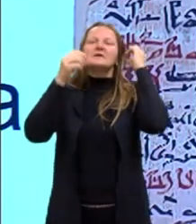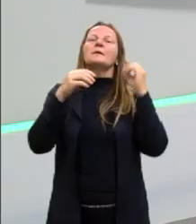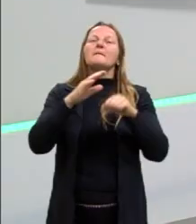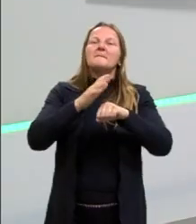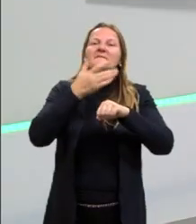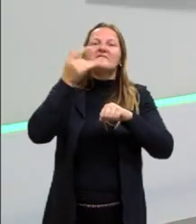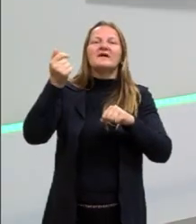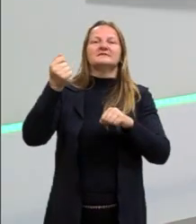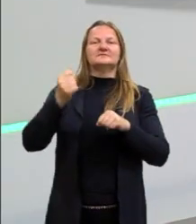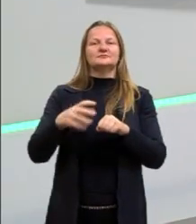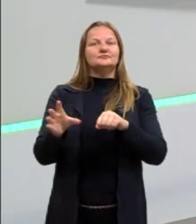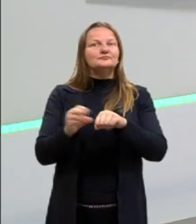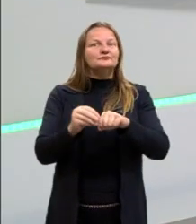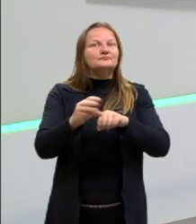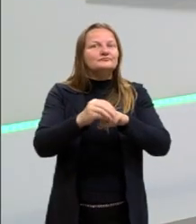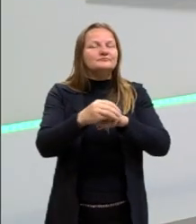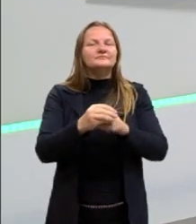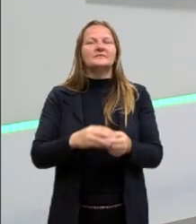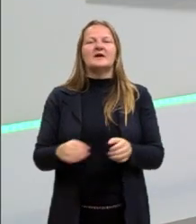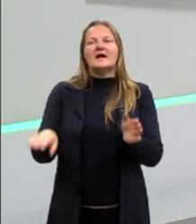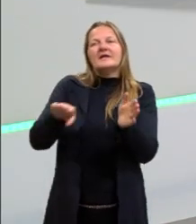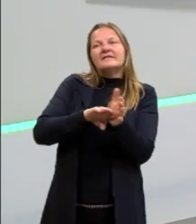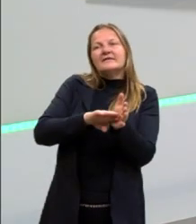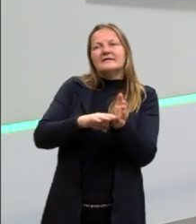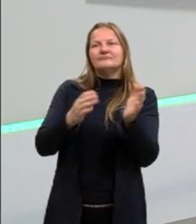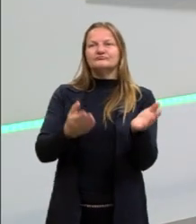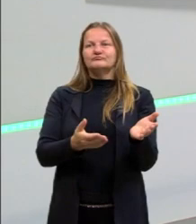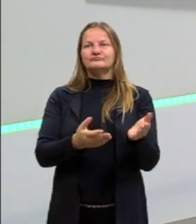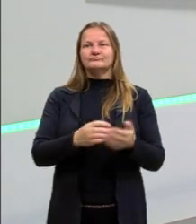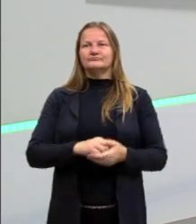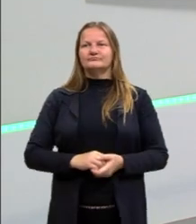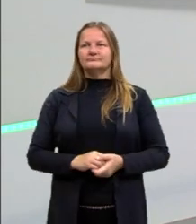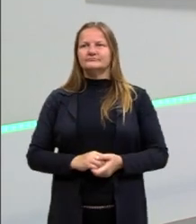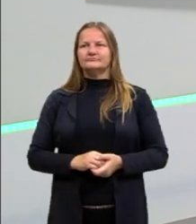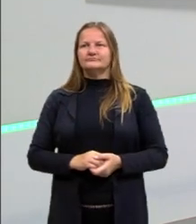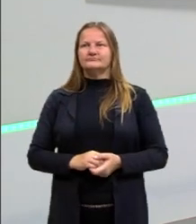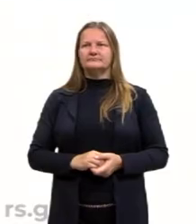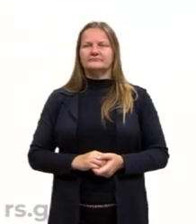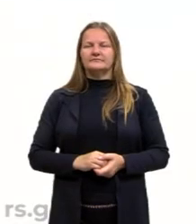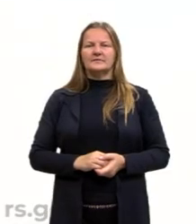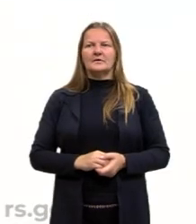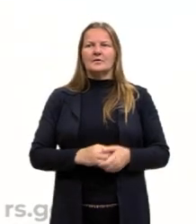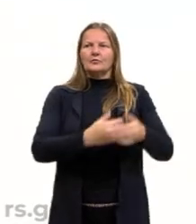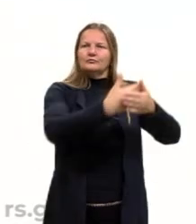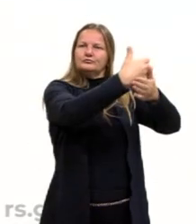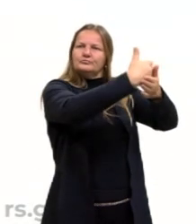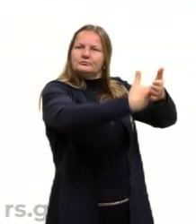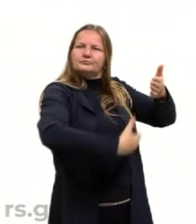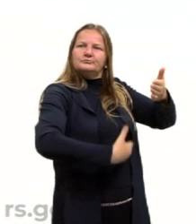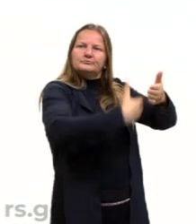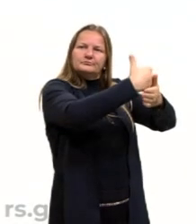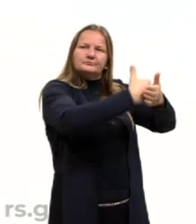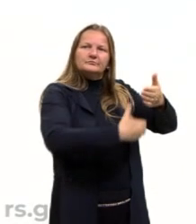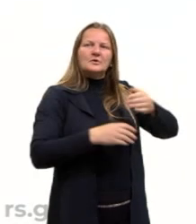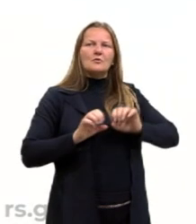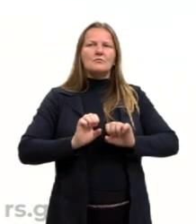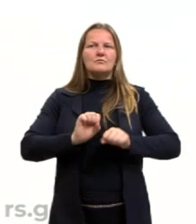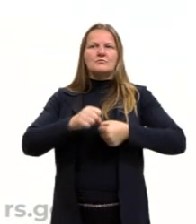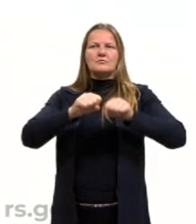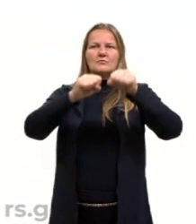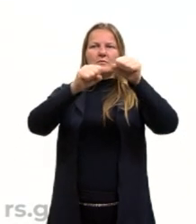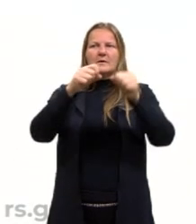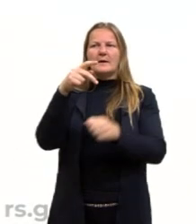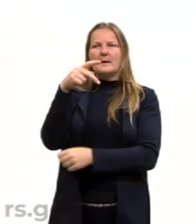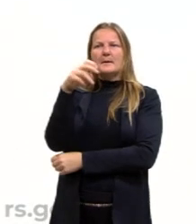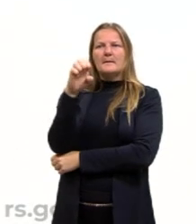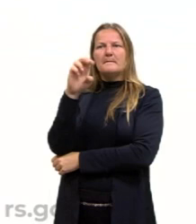e a gente chega então aqui no pergaminho né que vai ser então não mais